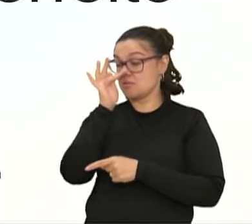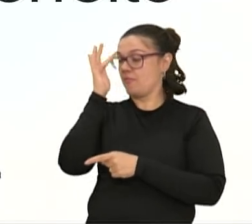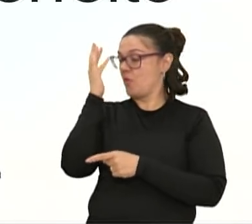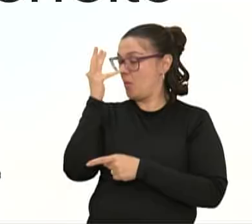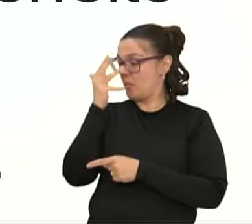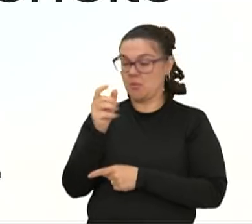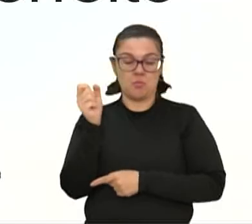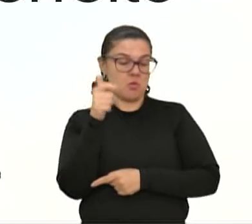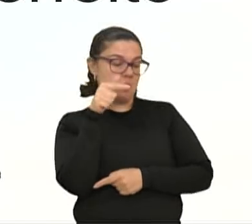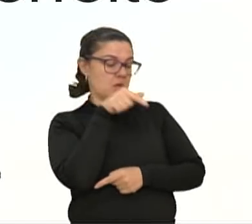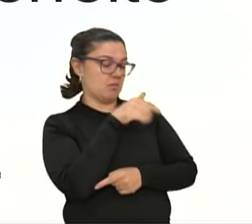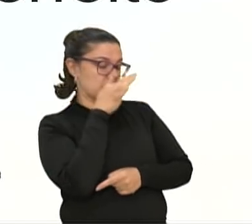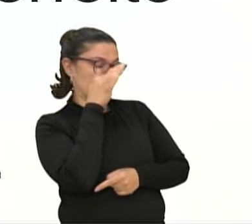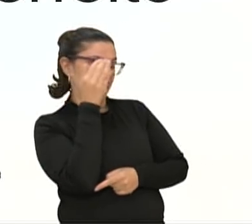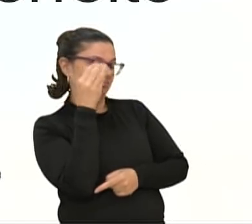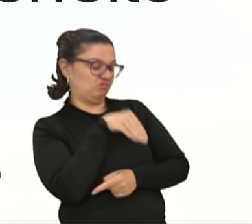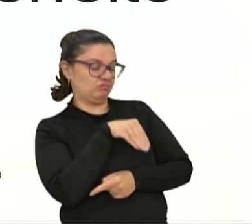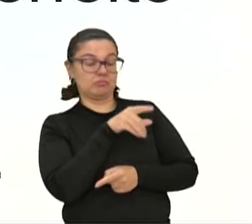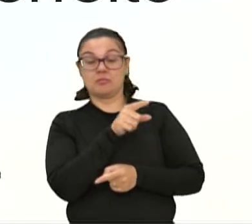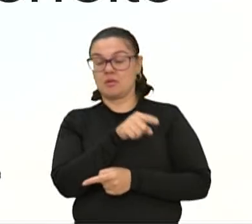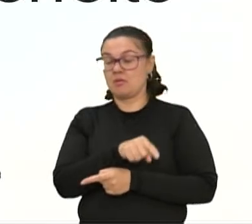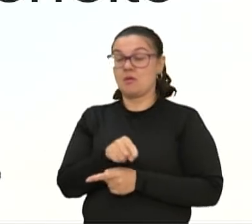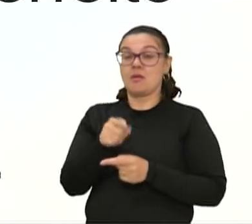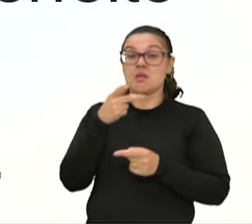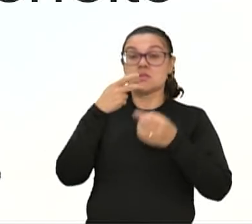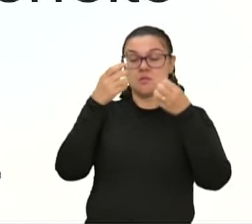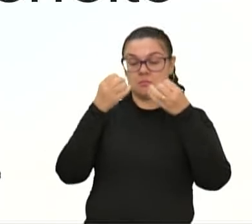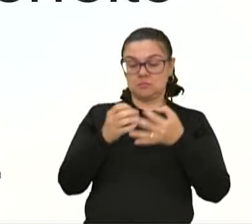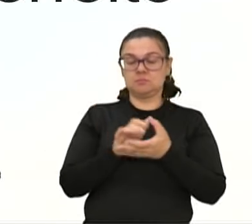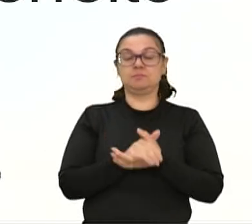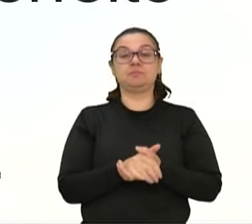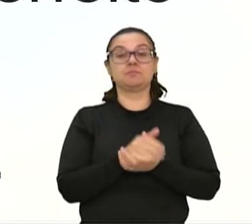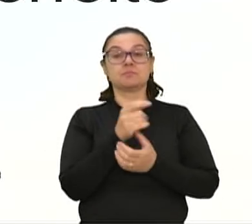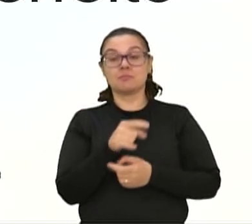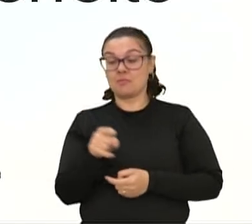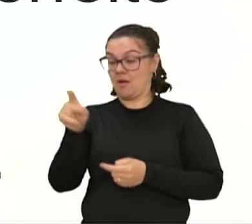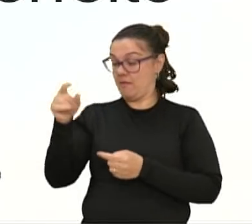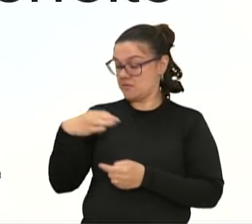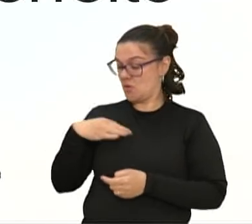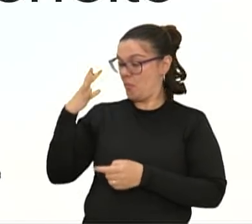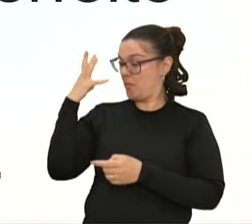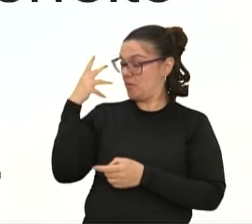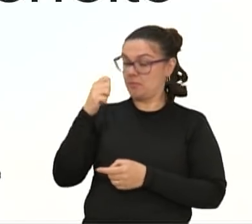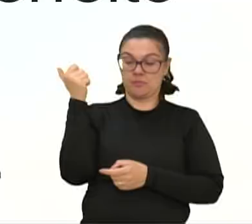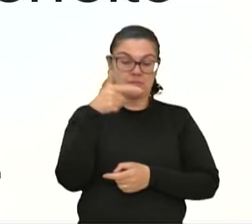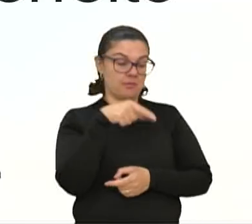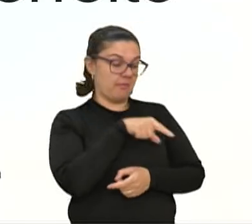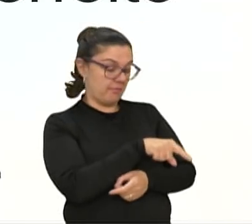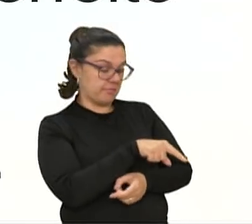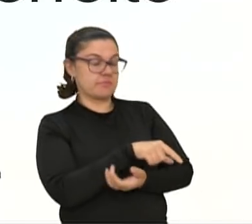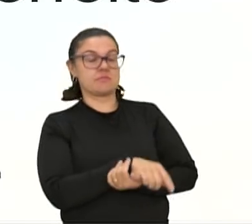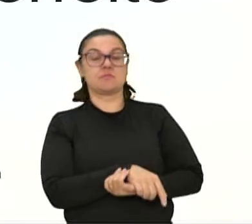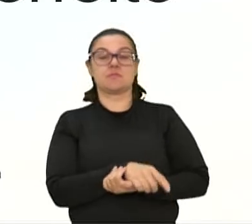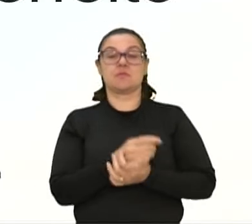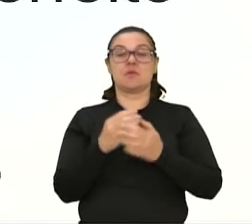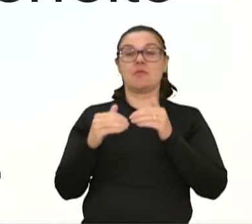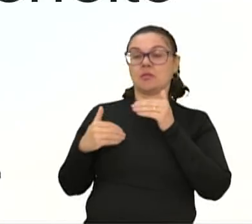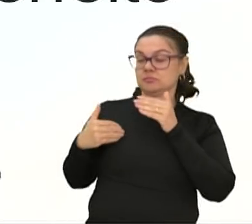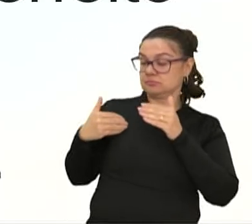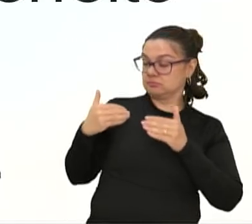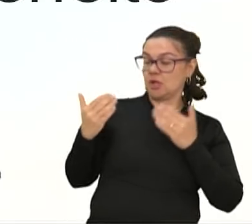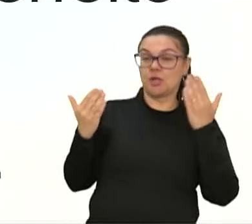mais bonita do que aquela. Nós dizemos que essa roupa é mais bonita do que aquela. E assim a